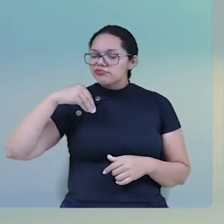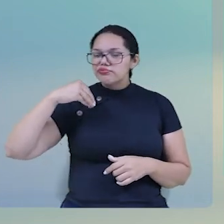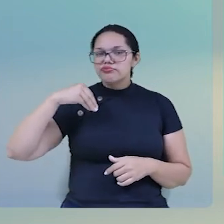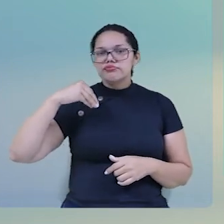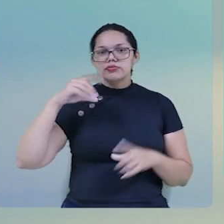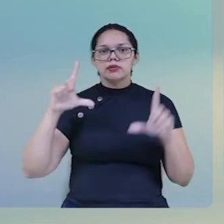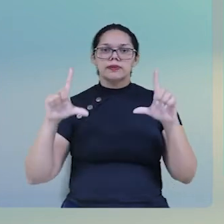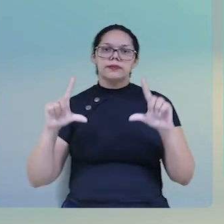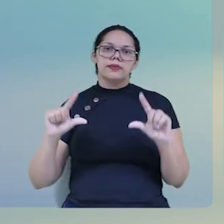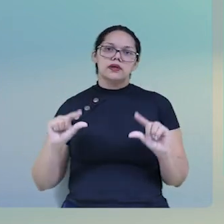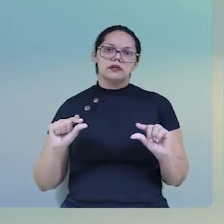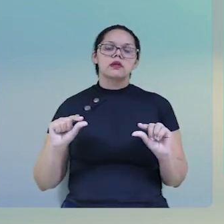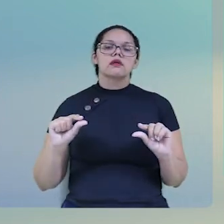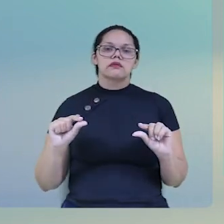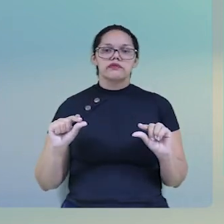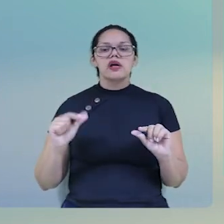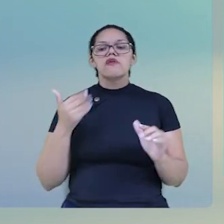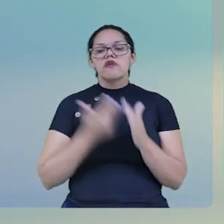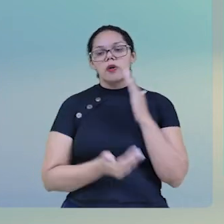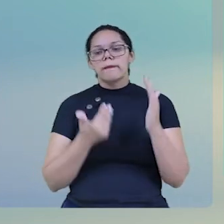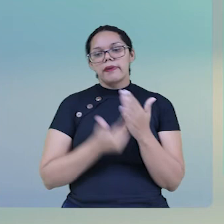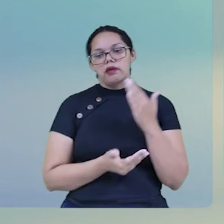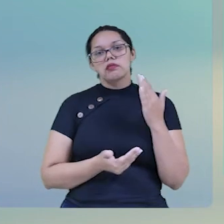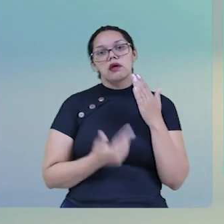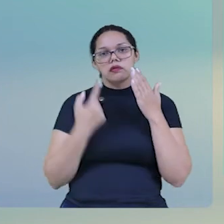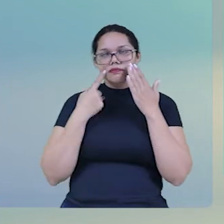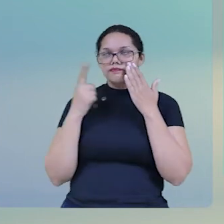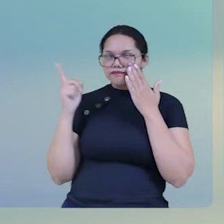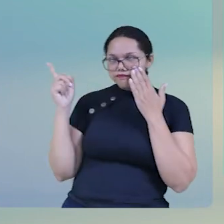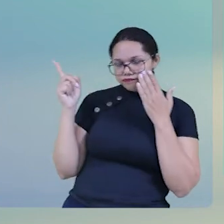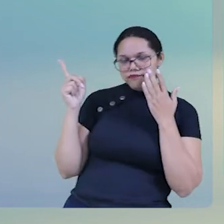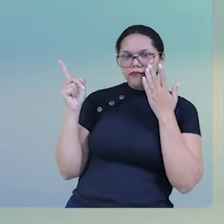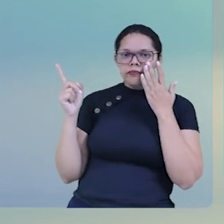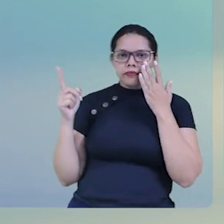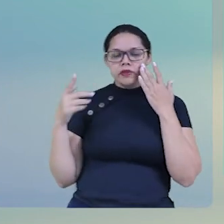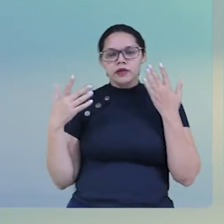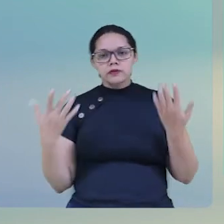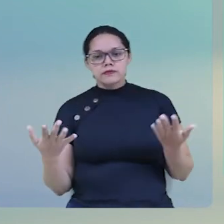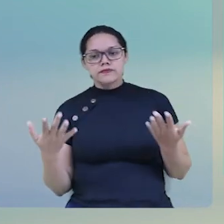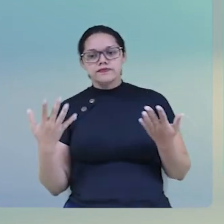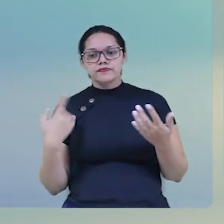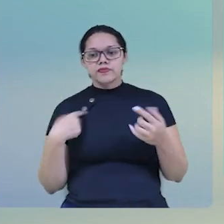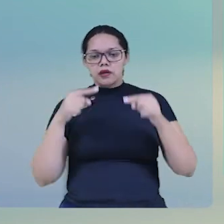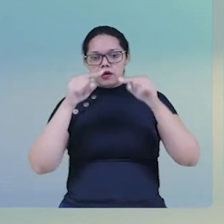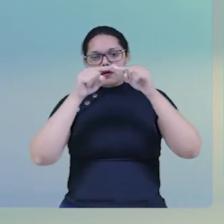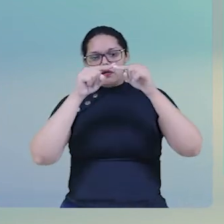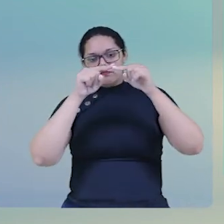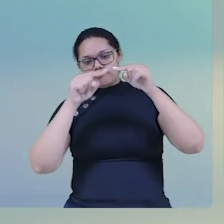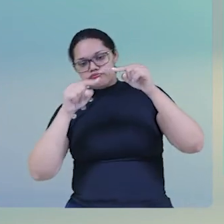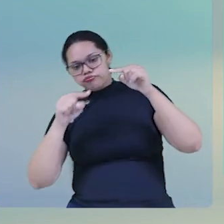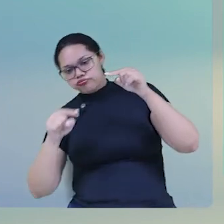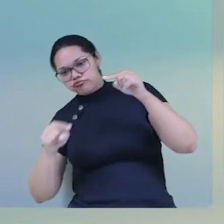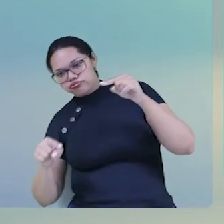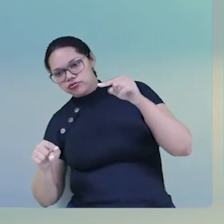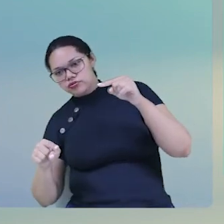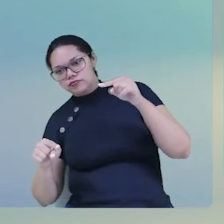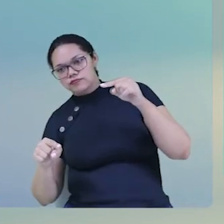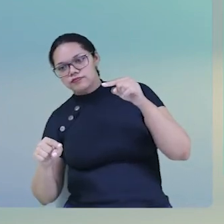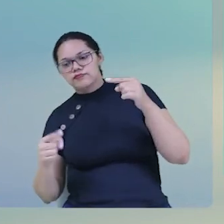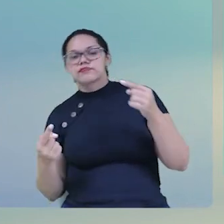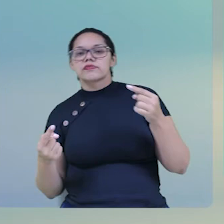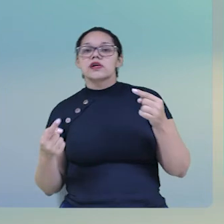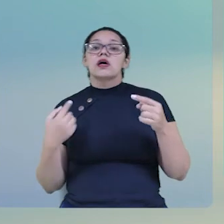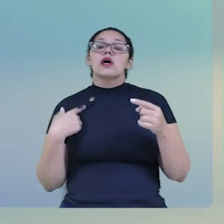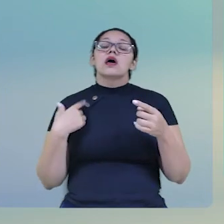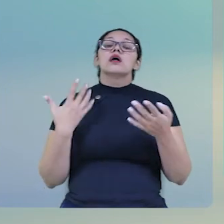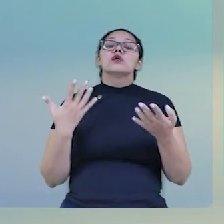aí, dos 30 aos 80 eu vou perder a metade da força que eu tenho. O declínio é mais pronunciado nas fibras de tipo